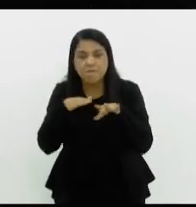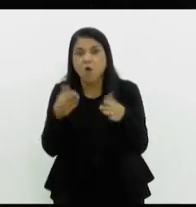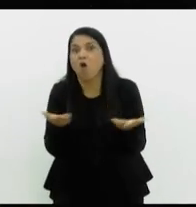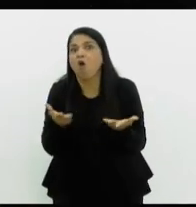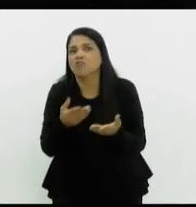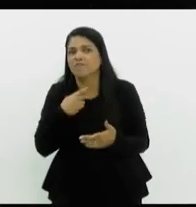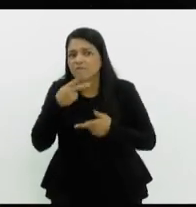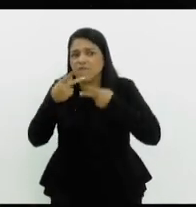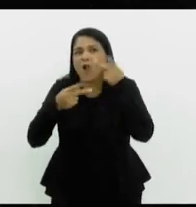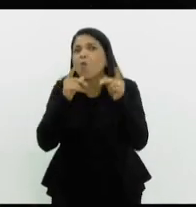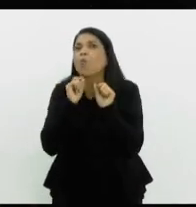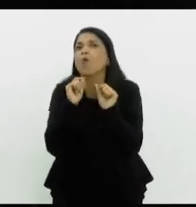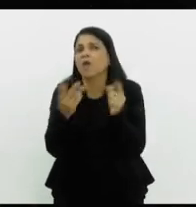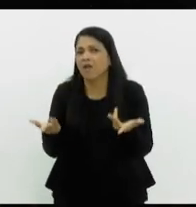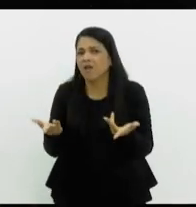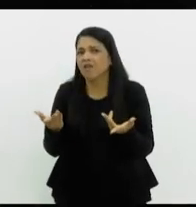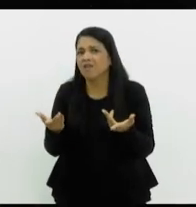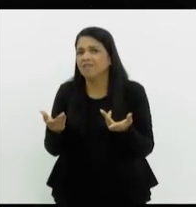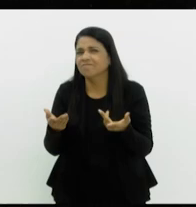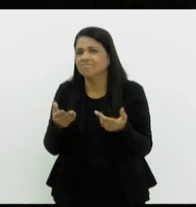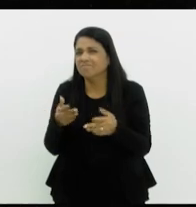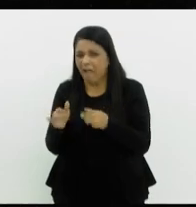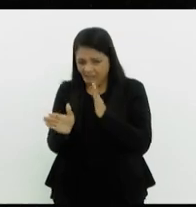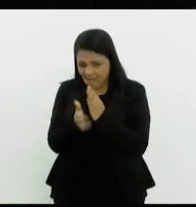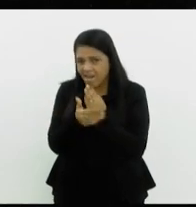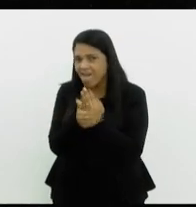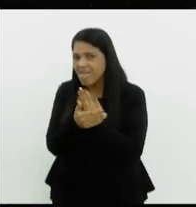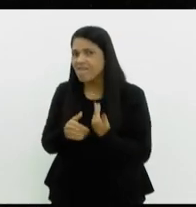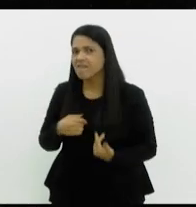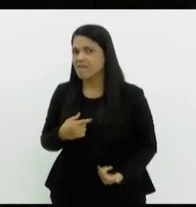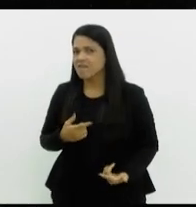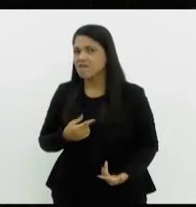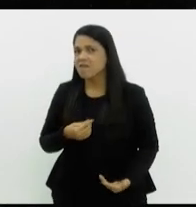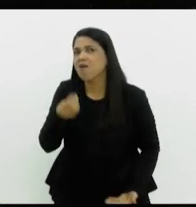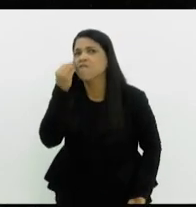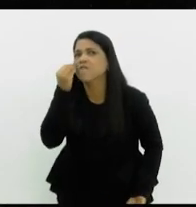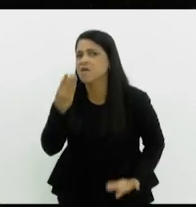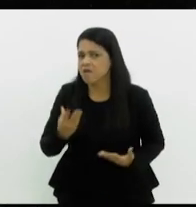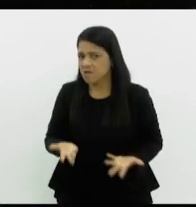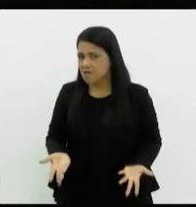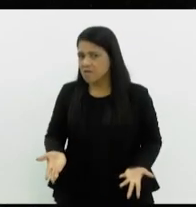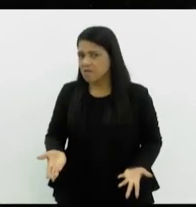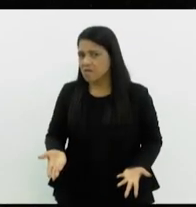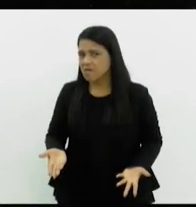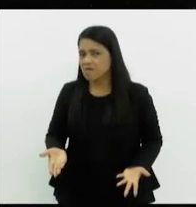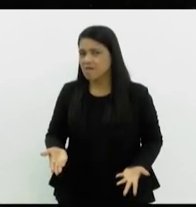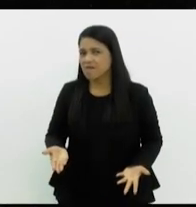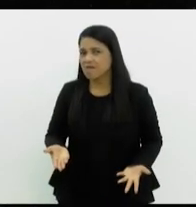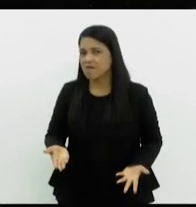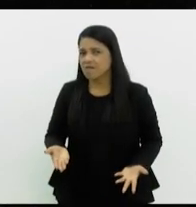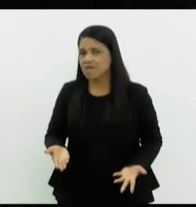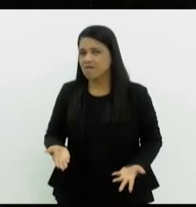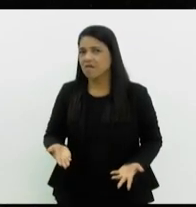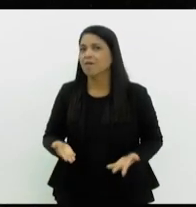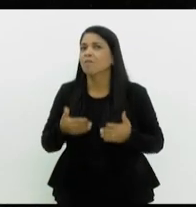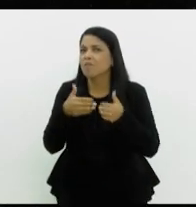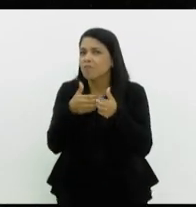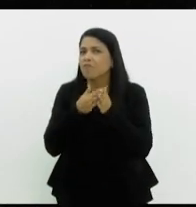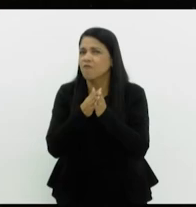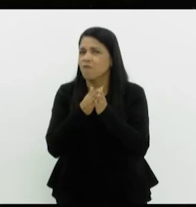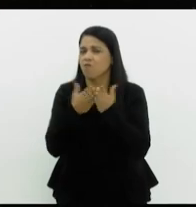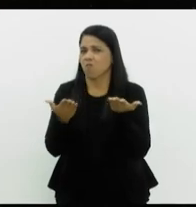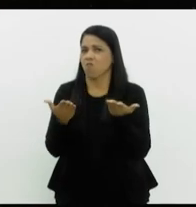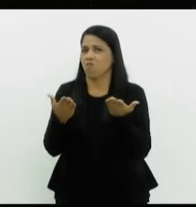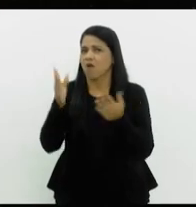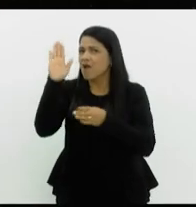passar pano quente para isso. Porque não tem como. Então, por favor, vão vir eleições